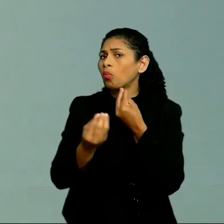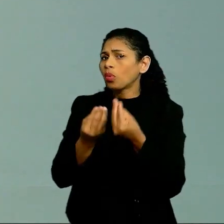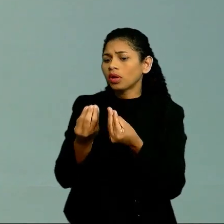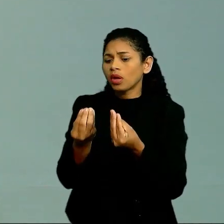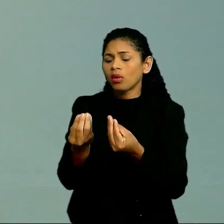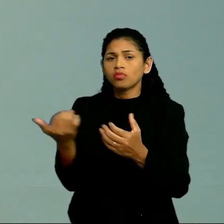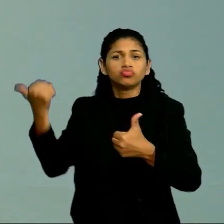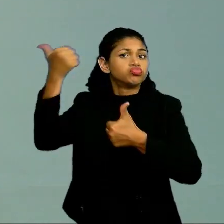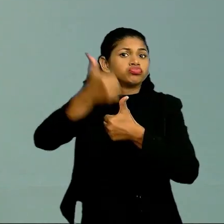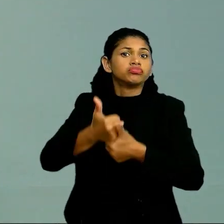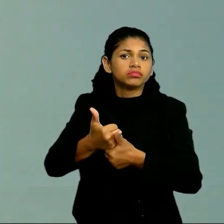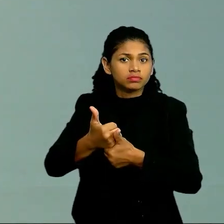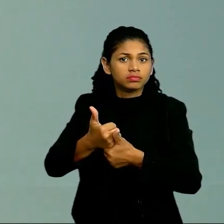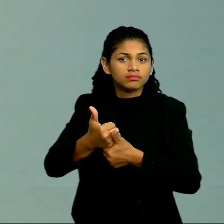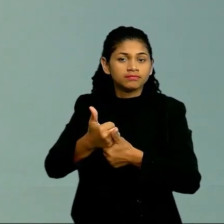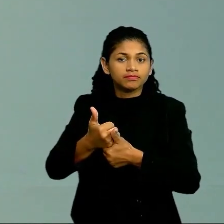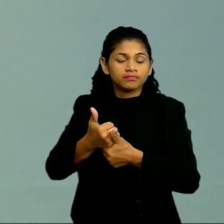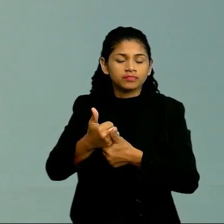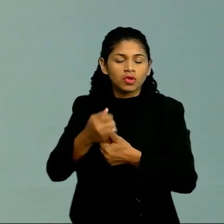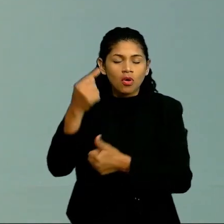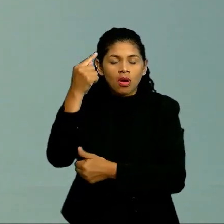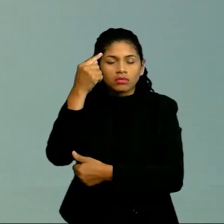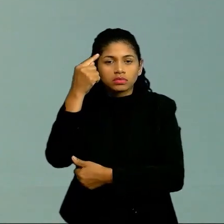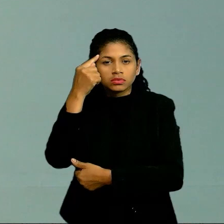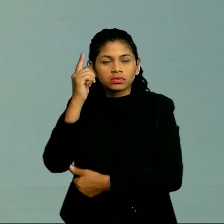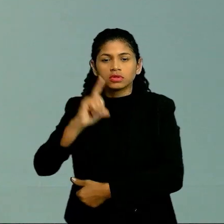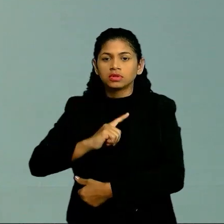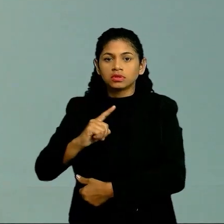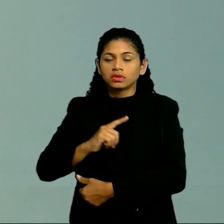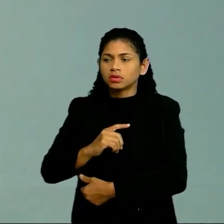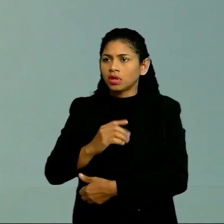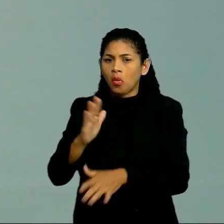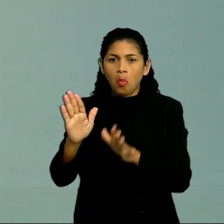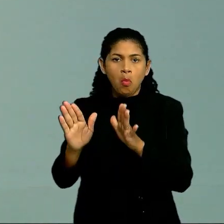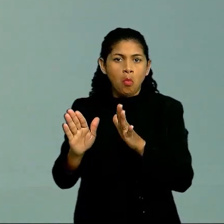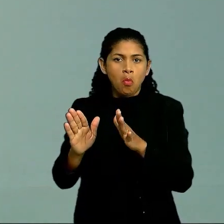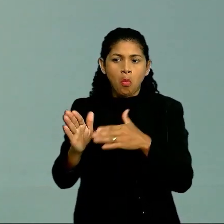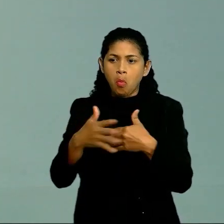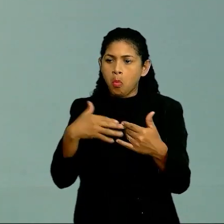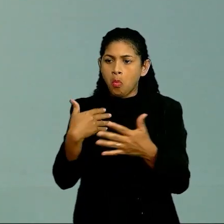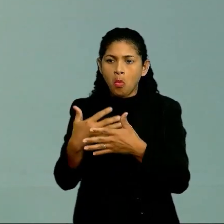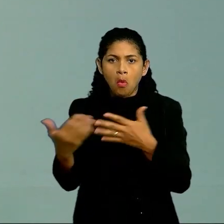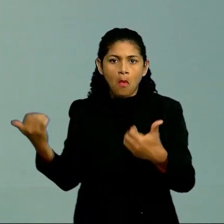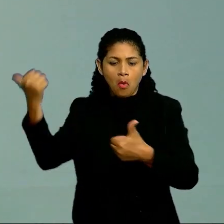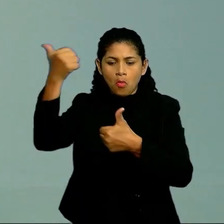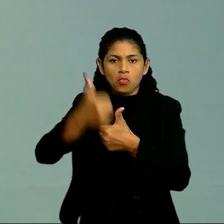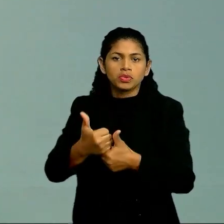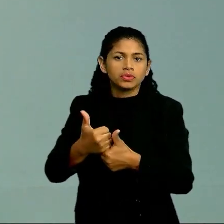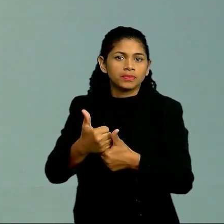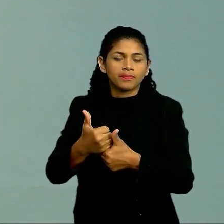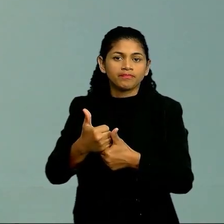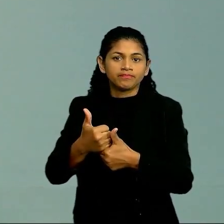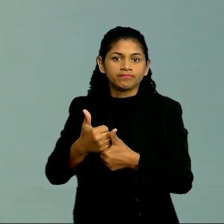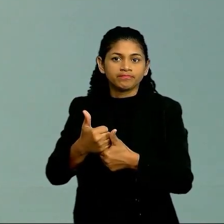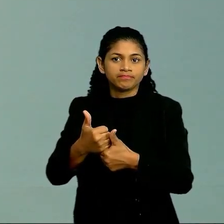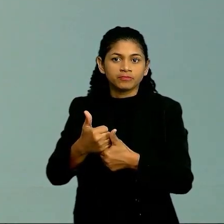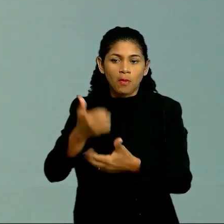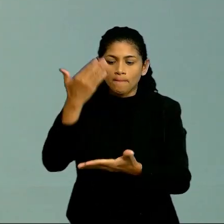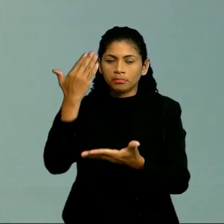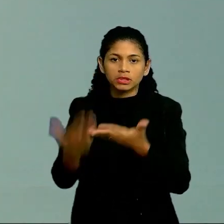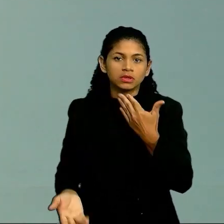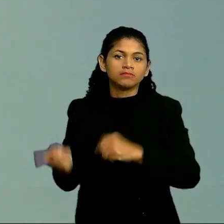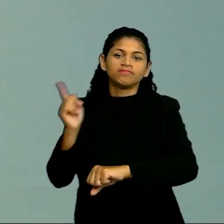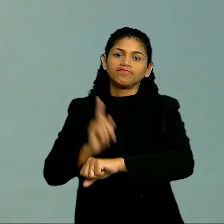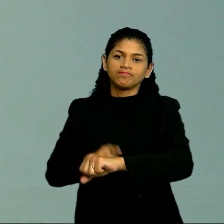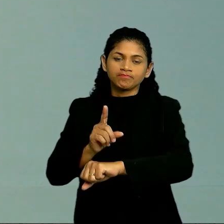Bom, se você pensa que eu tenho alguma coisa para colocar no lugar dessas que vocês já inventaram, vocês estão perdendo